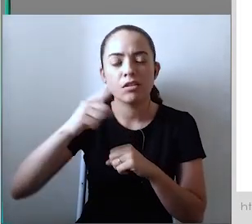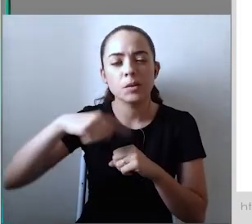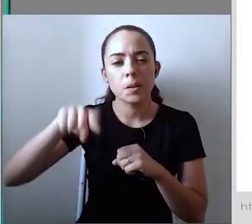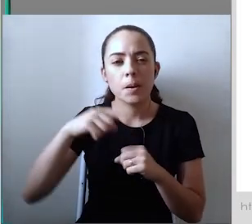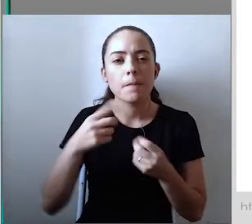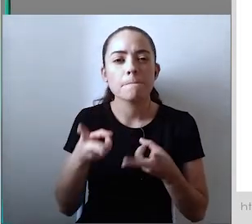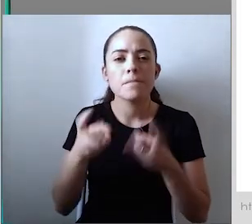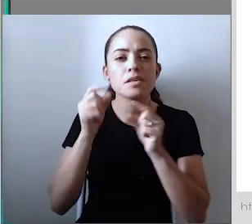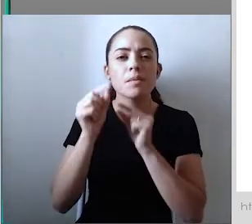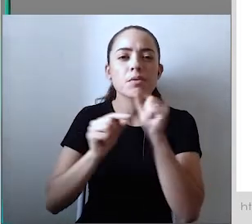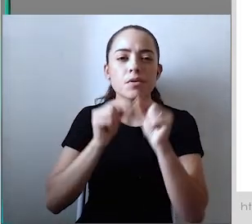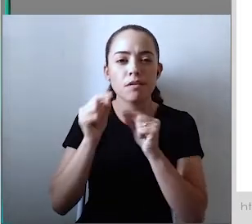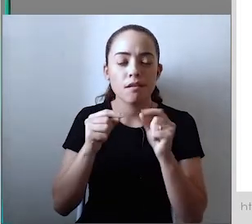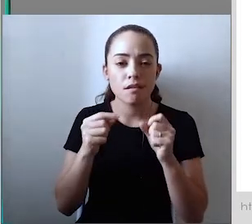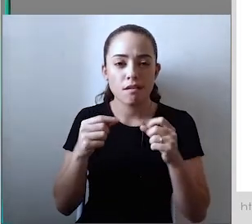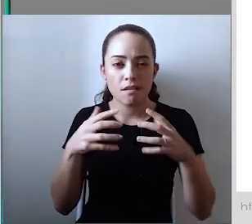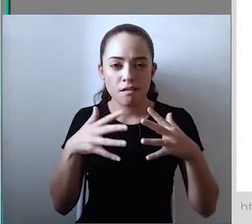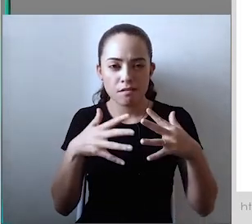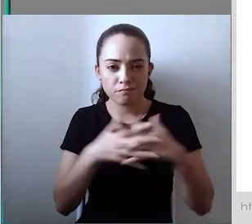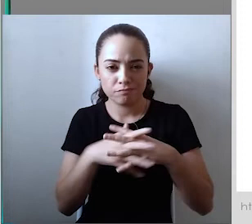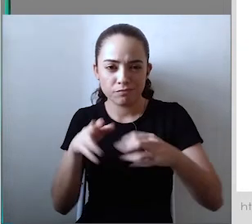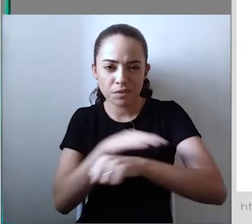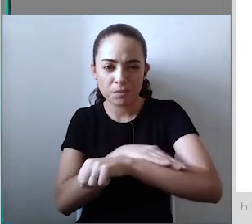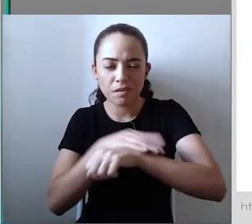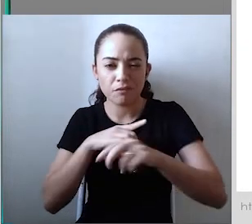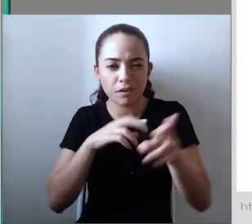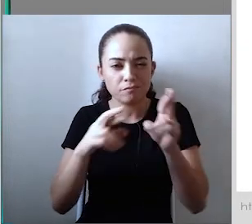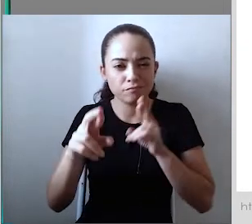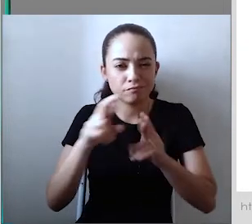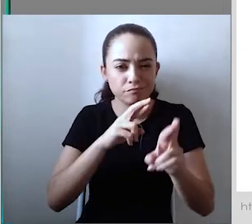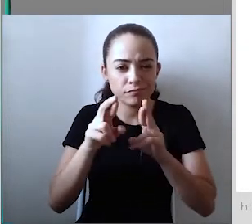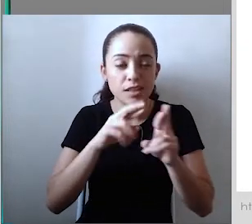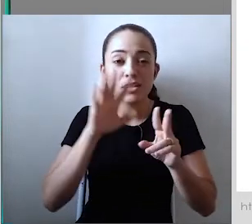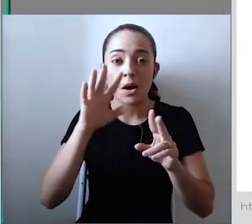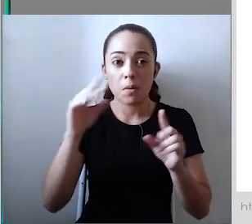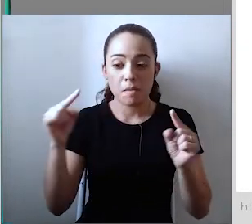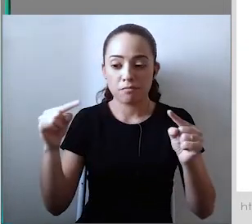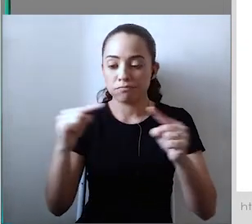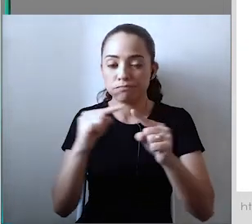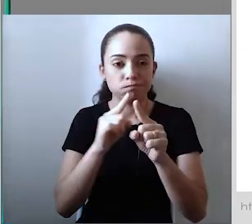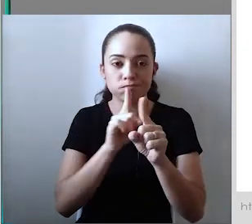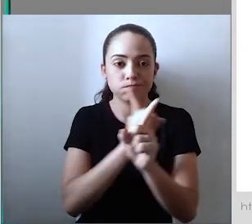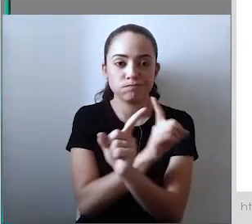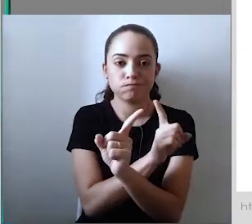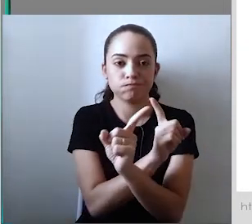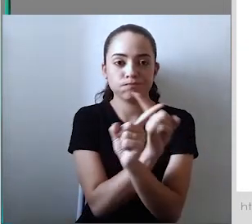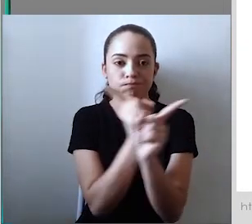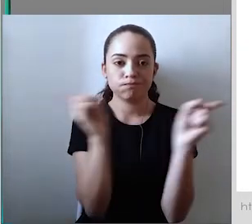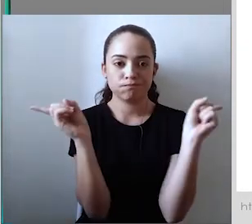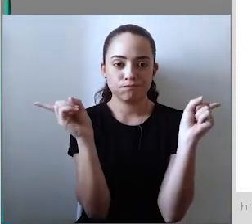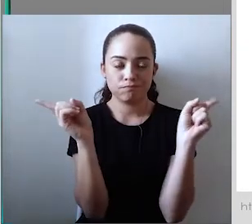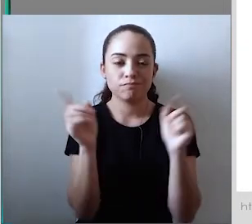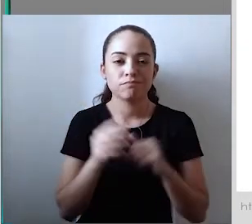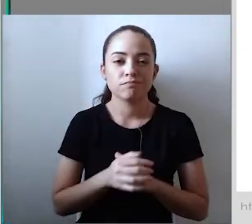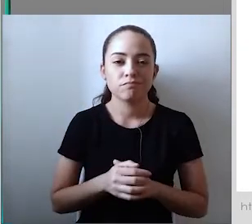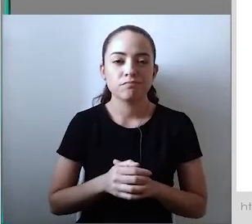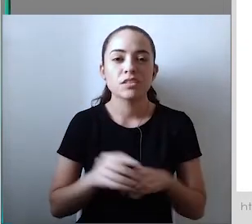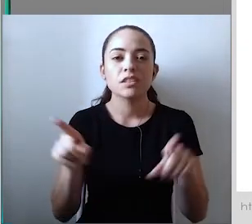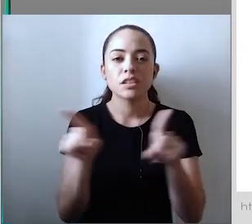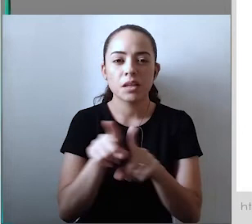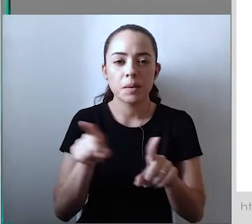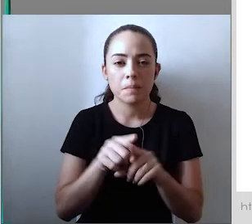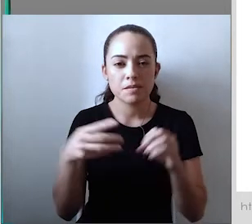a interação entre epitélios que estão próximos, porém que orientam-se em sentidos opostos, ou seja, os